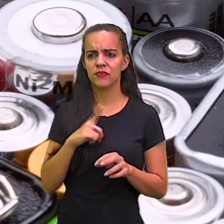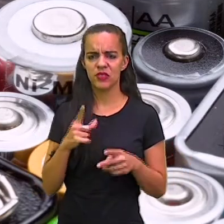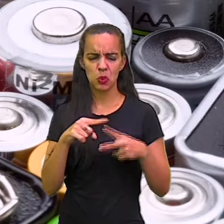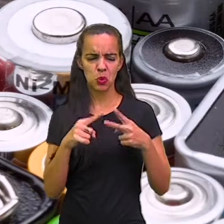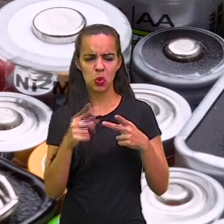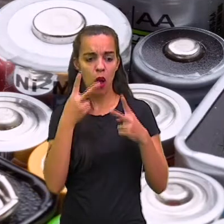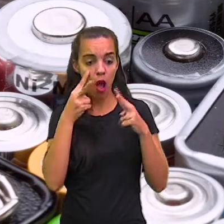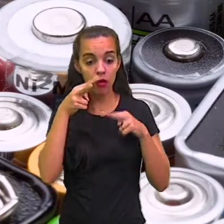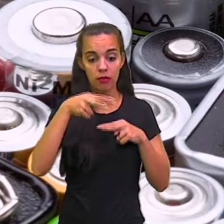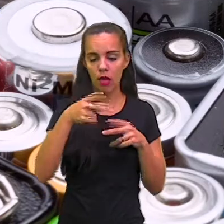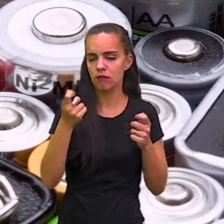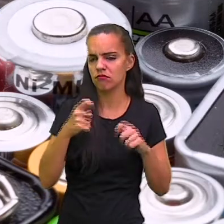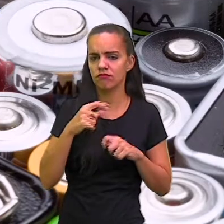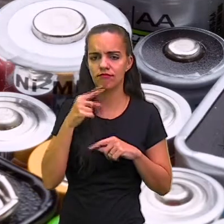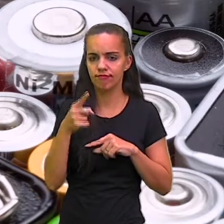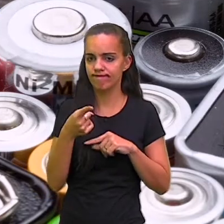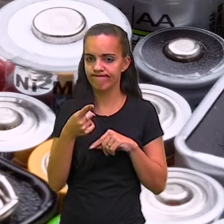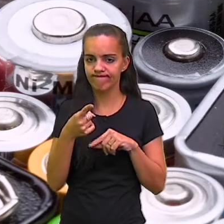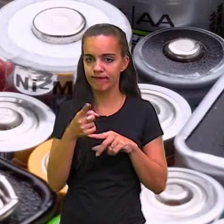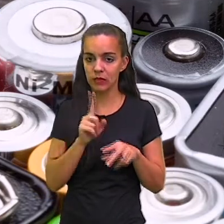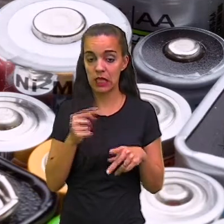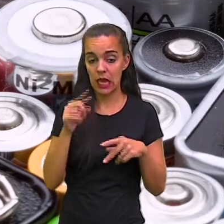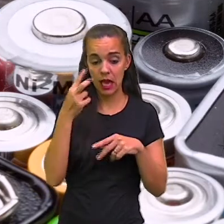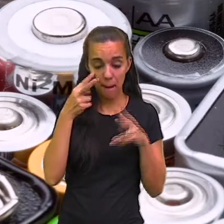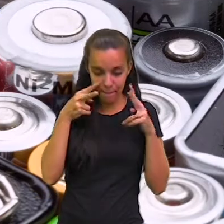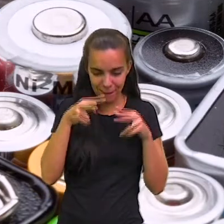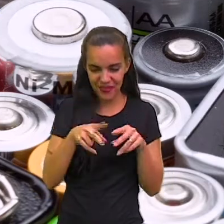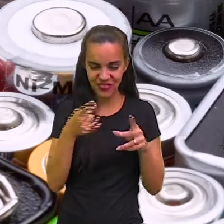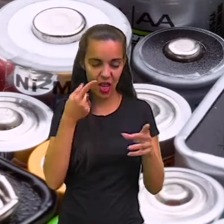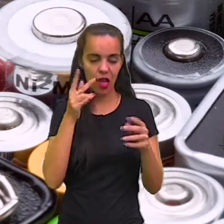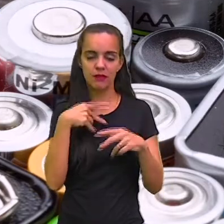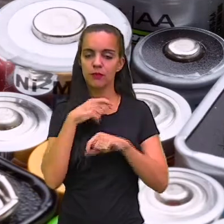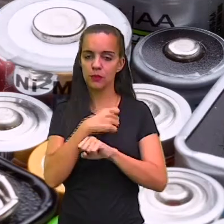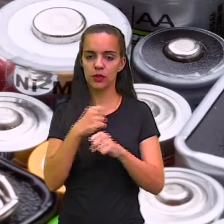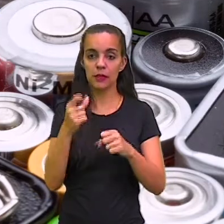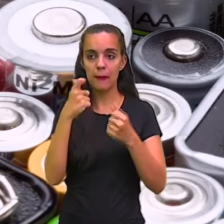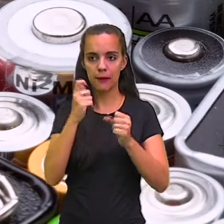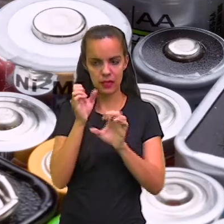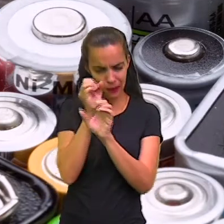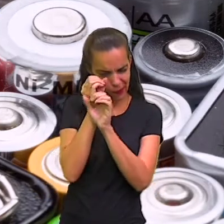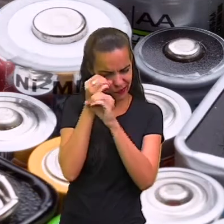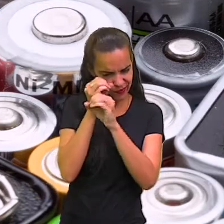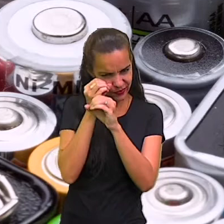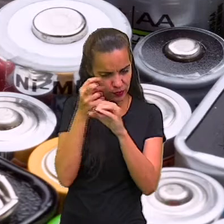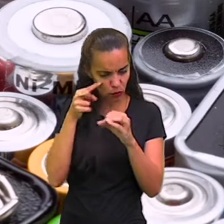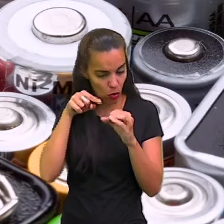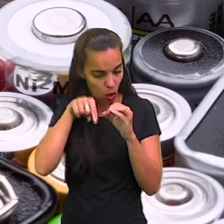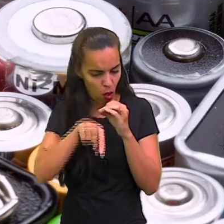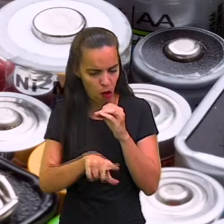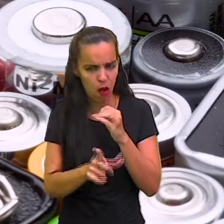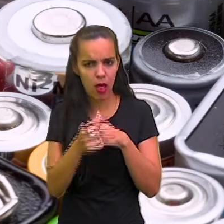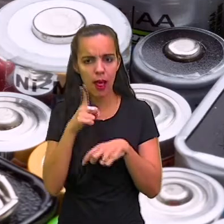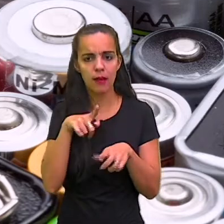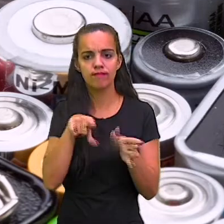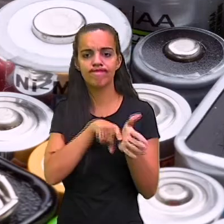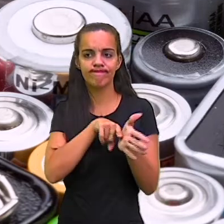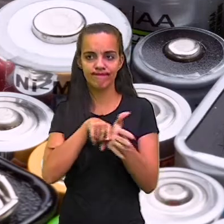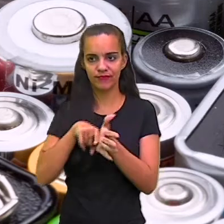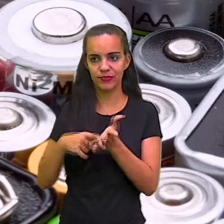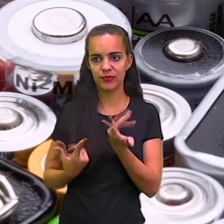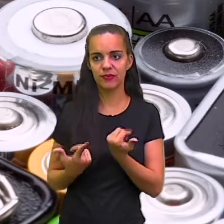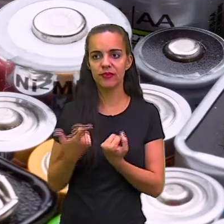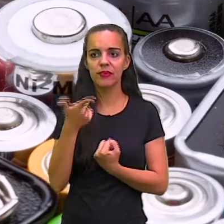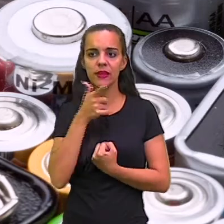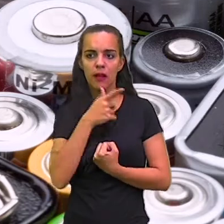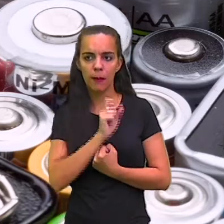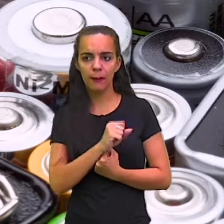são visíveis nem nos melhores microscópios existentes atualmente sua existência foi